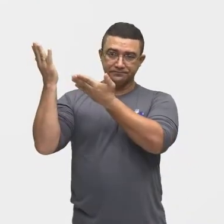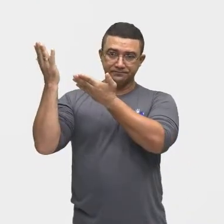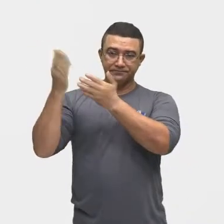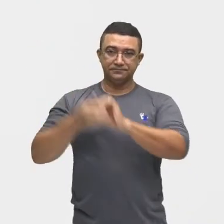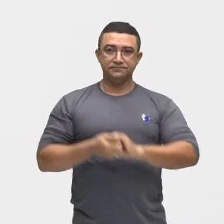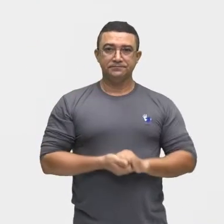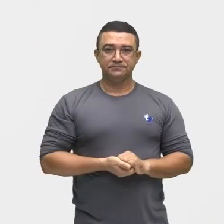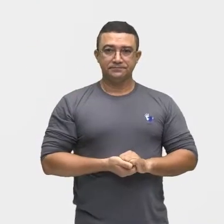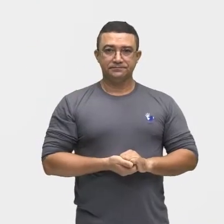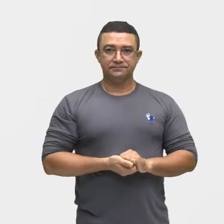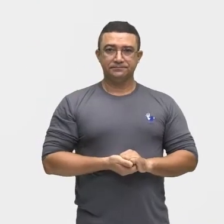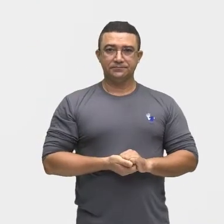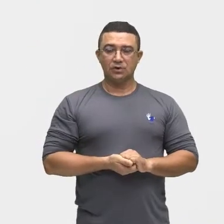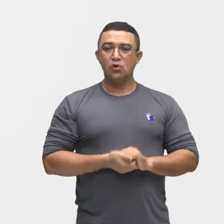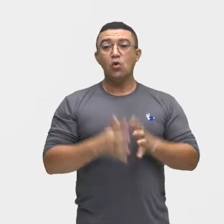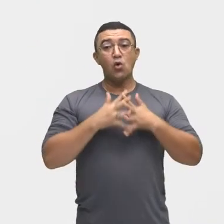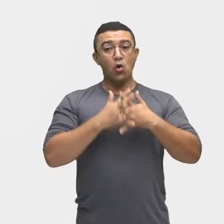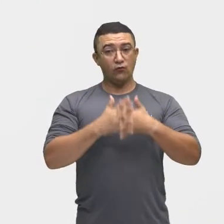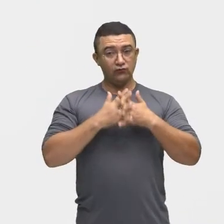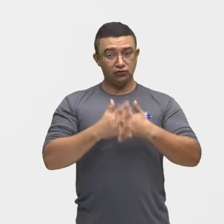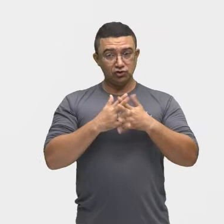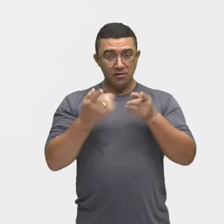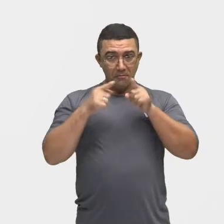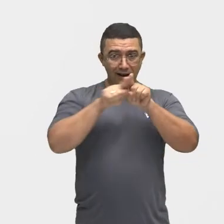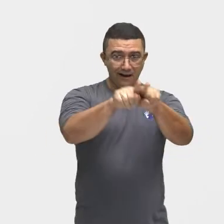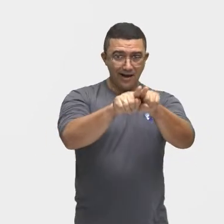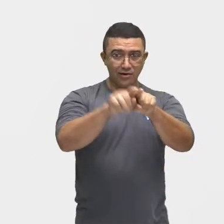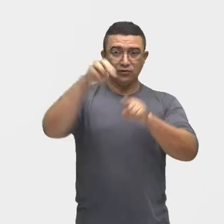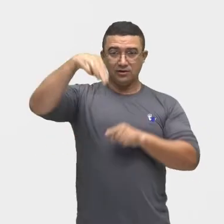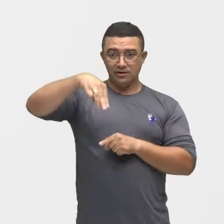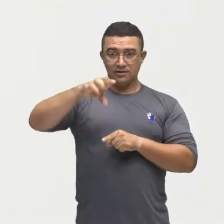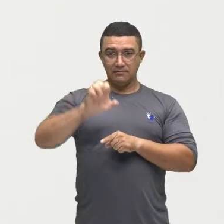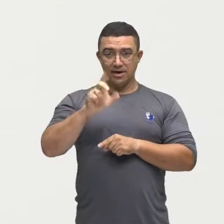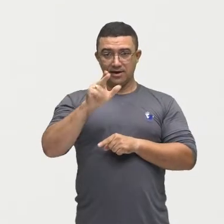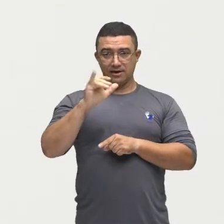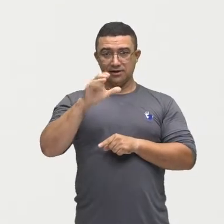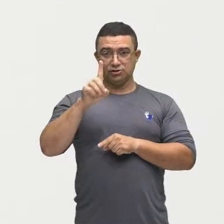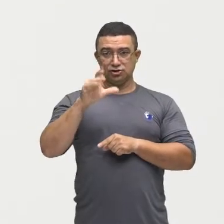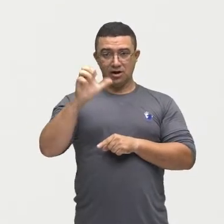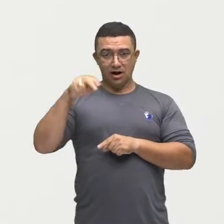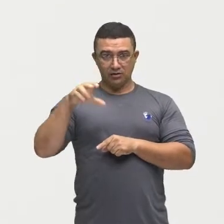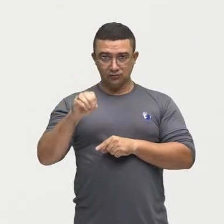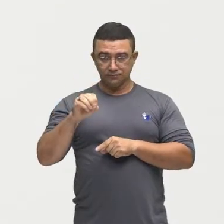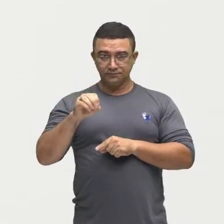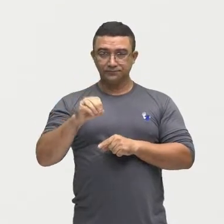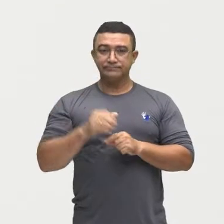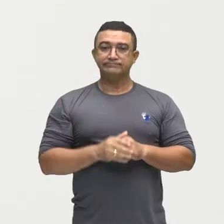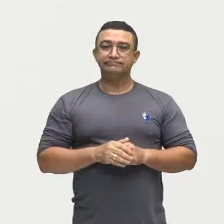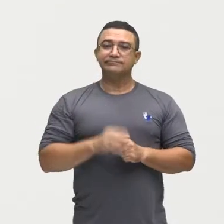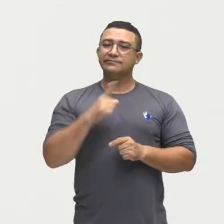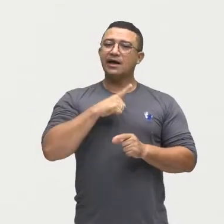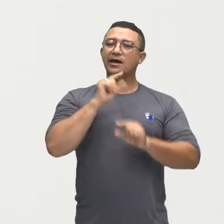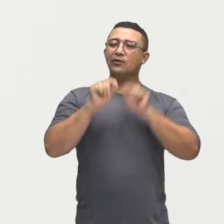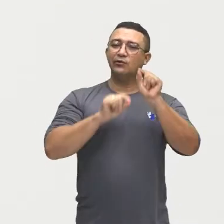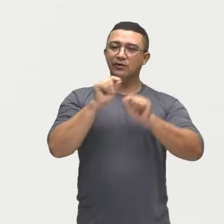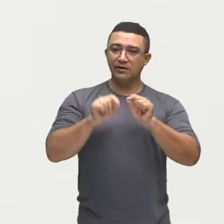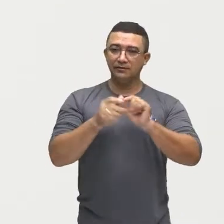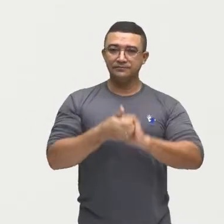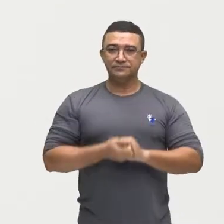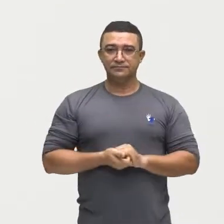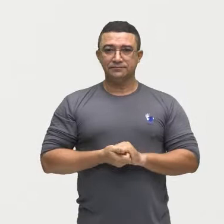confundir aí paralelos e meridianos. Com os meridianos, a gente vai ter aí a